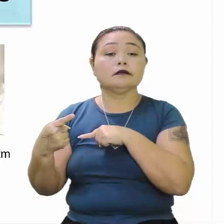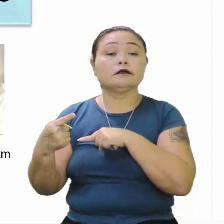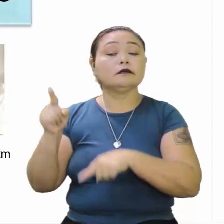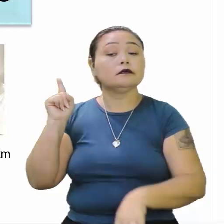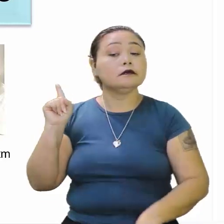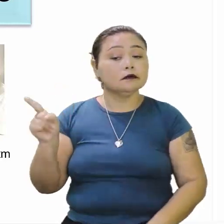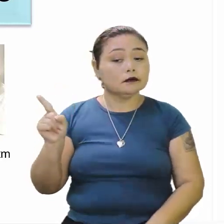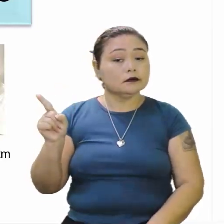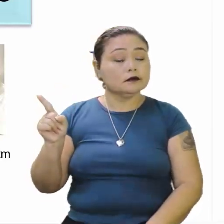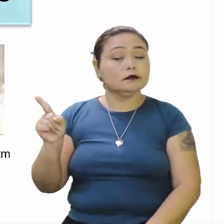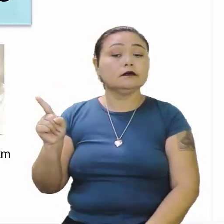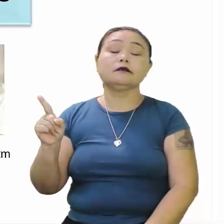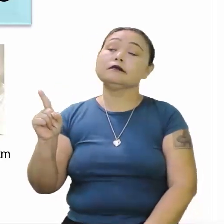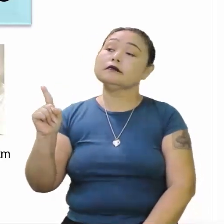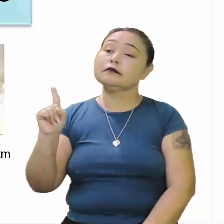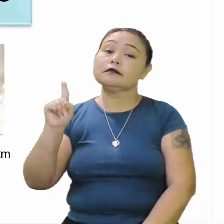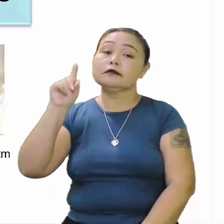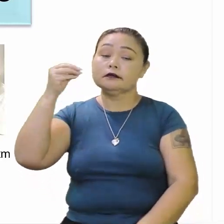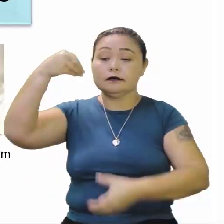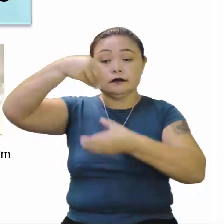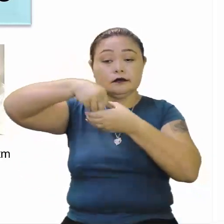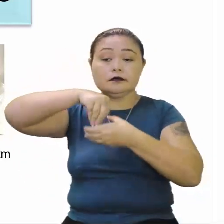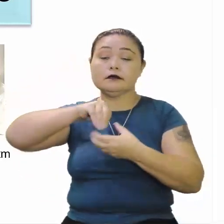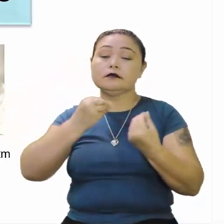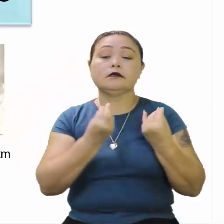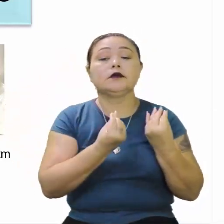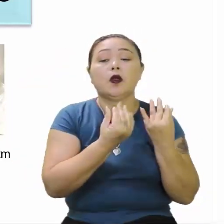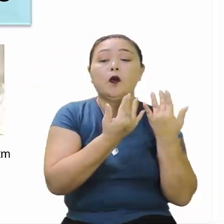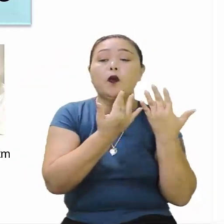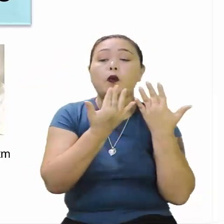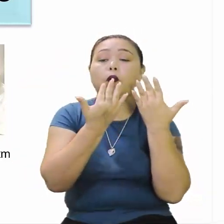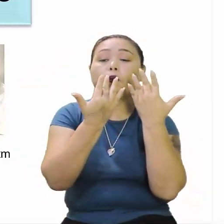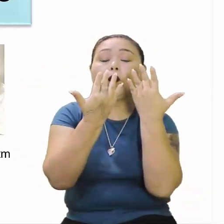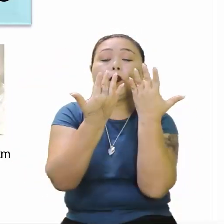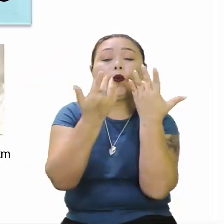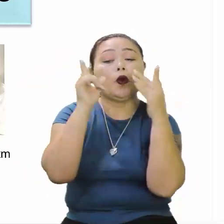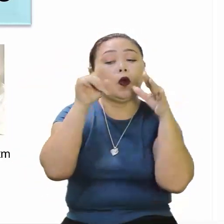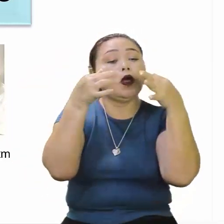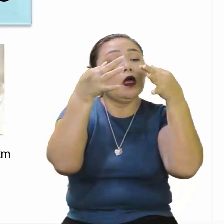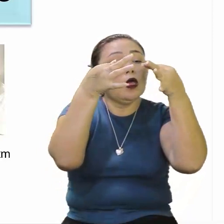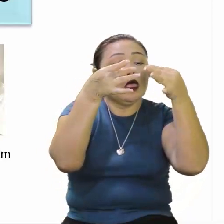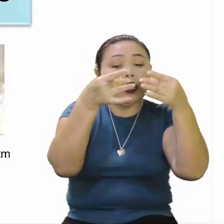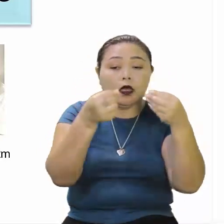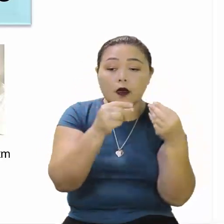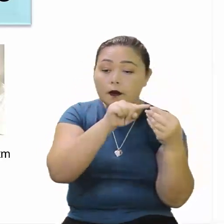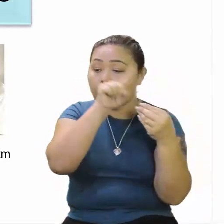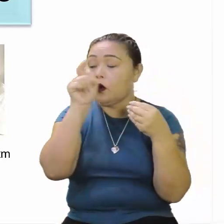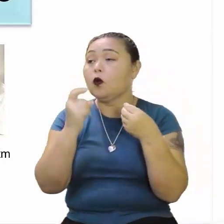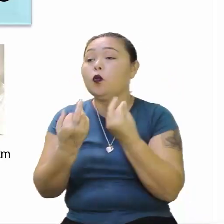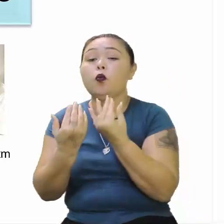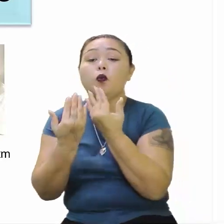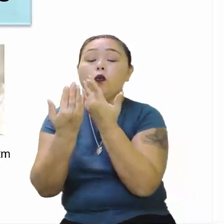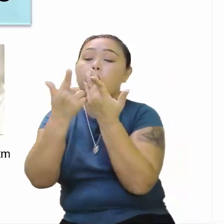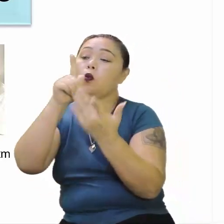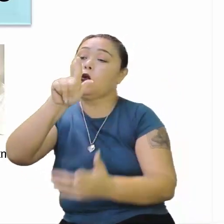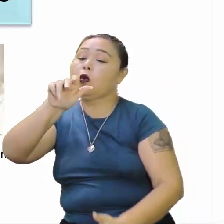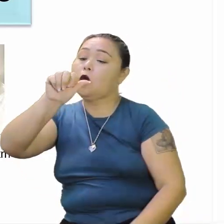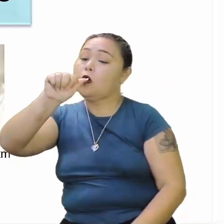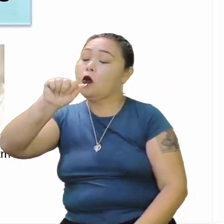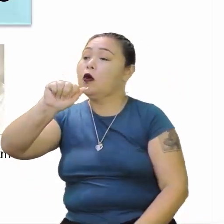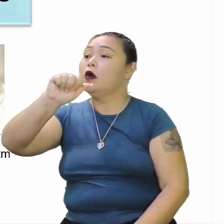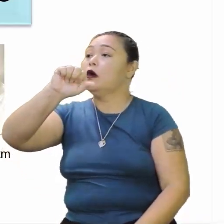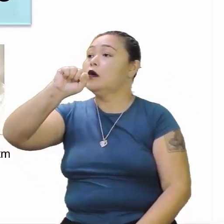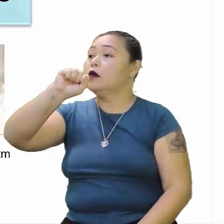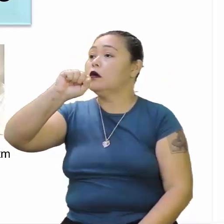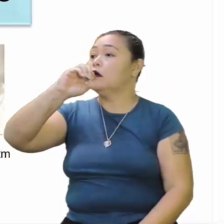aqui nós, na vaporização, que é a passagem do estado líquido para o gasoso, encontramos